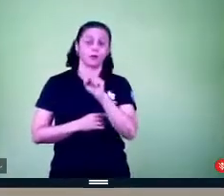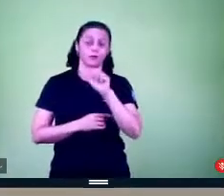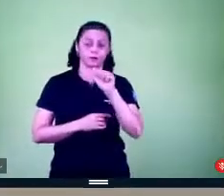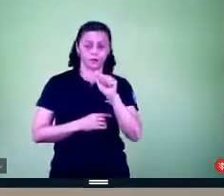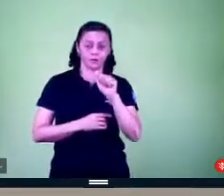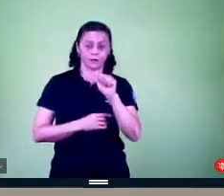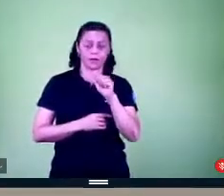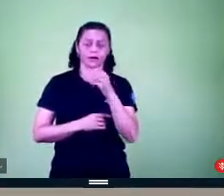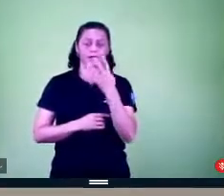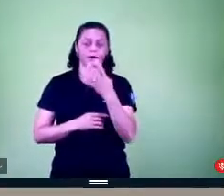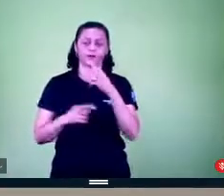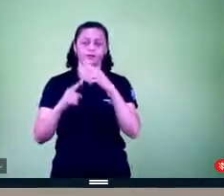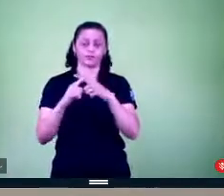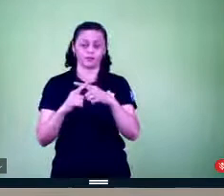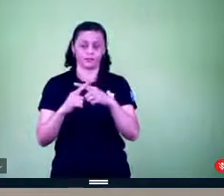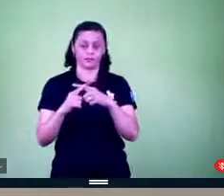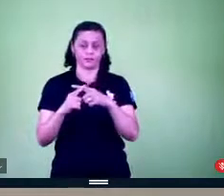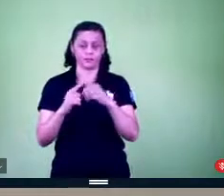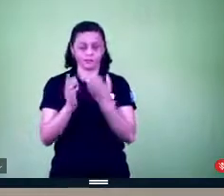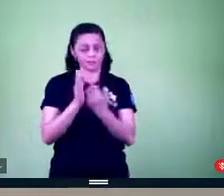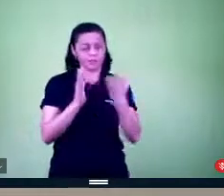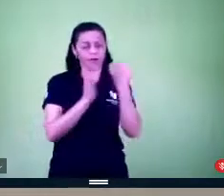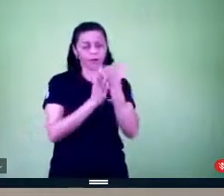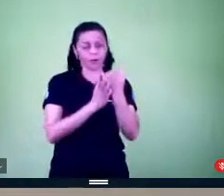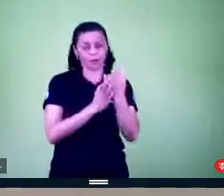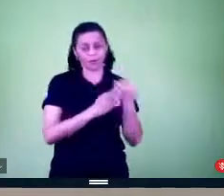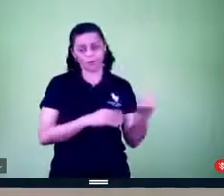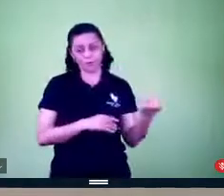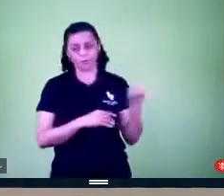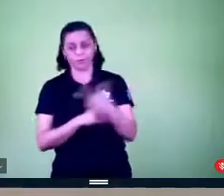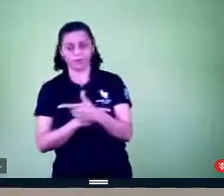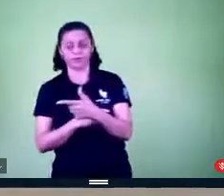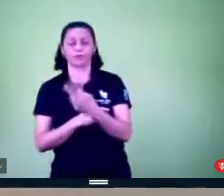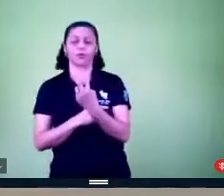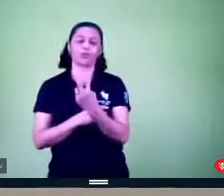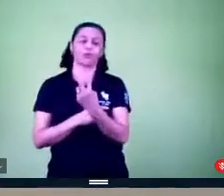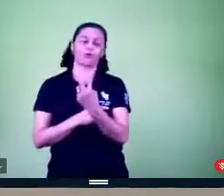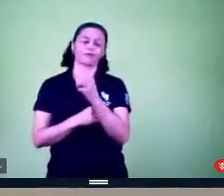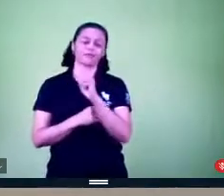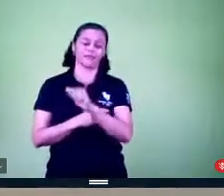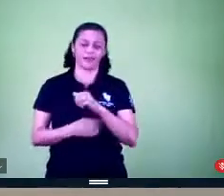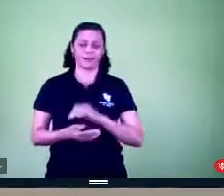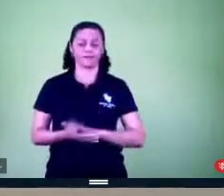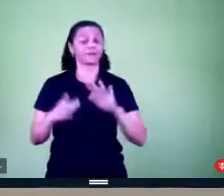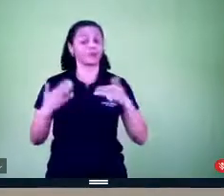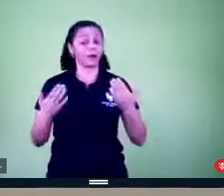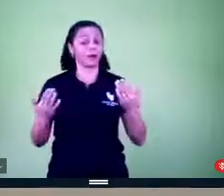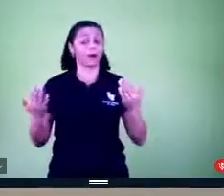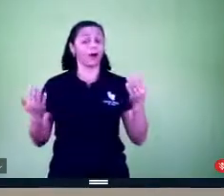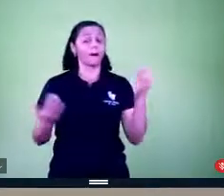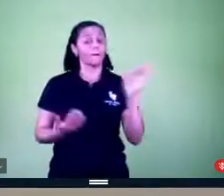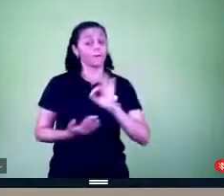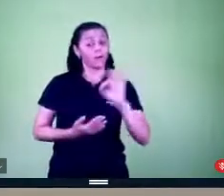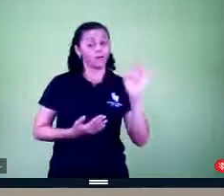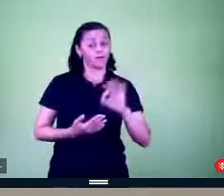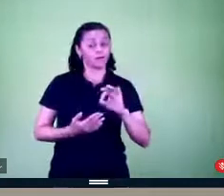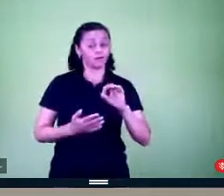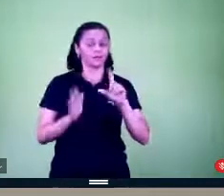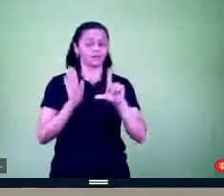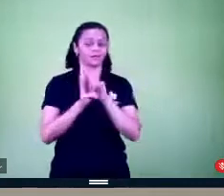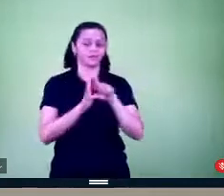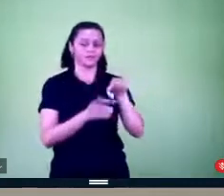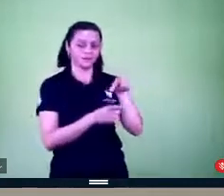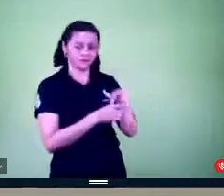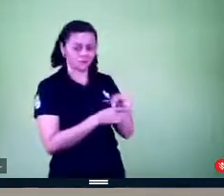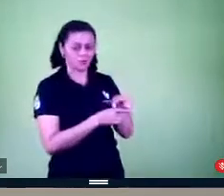Então é proporcional pela lei de Ohm. Né? Então, se aqui a resistência é 4 vezes maior, mais difícil, a corrente vai ser